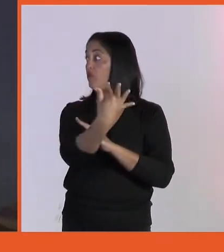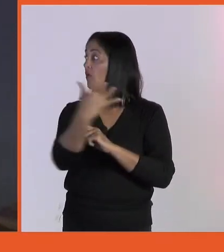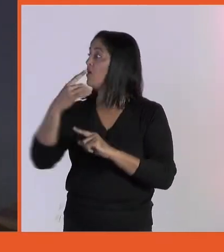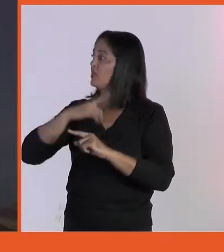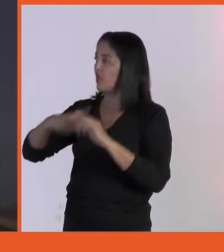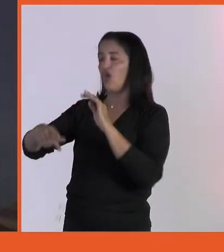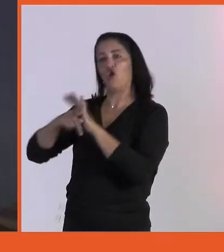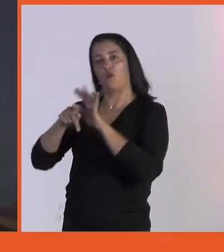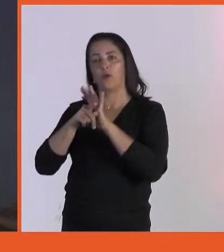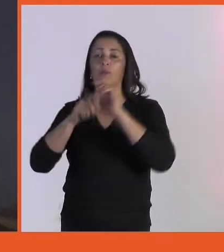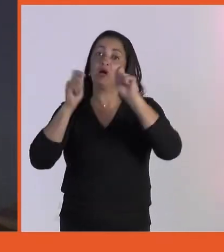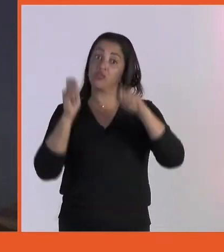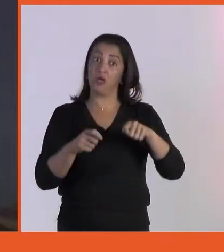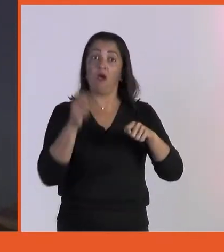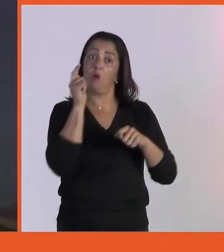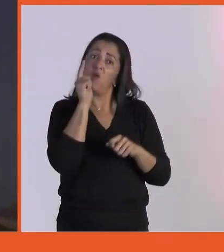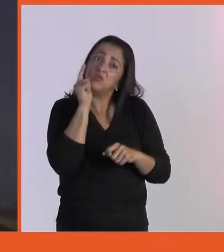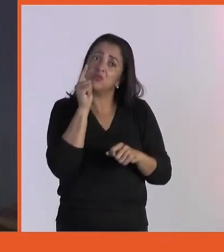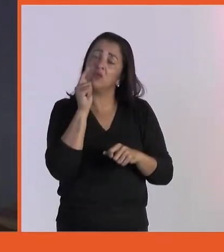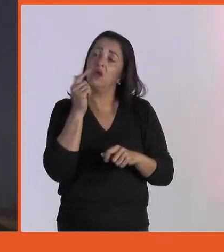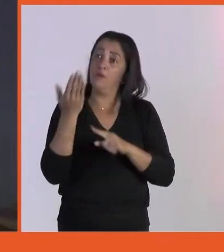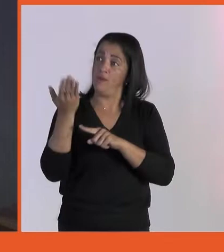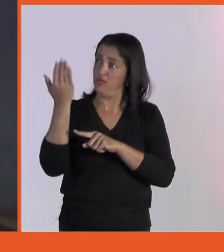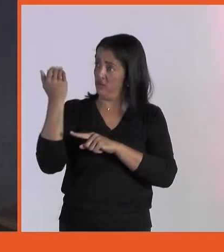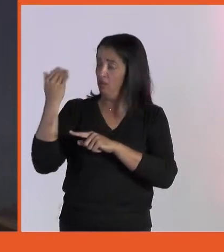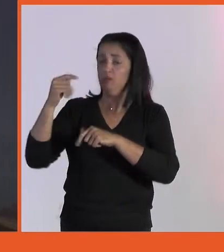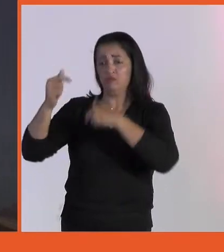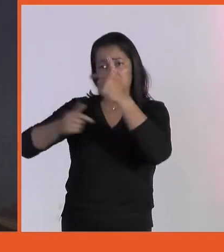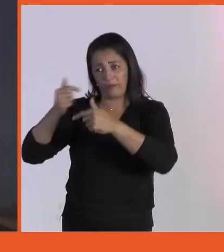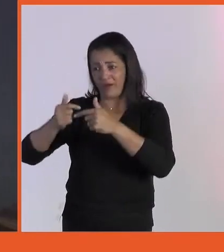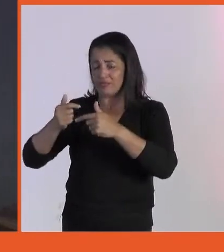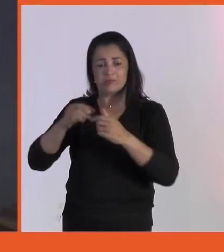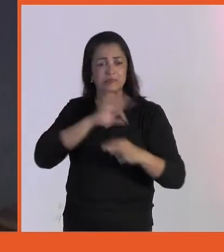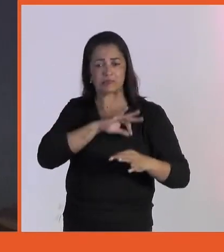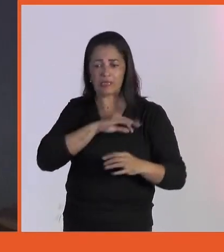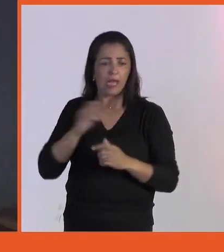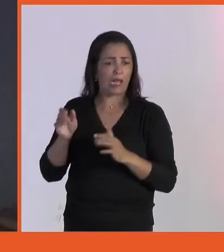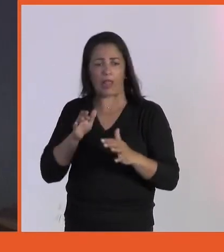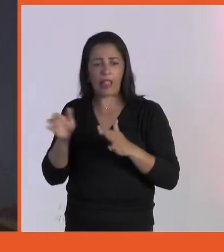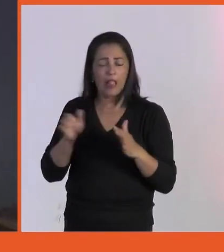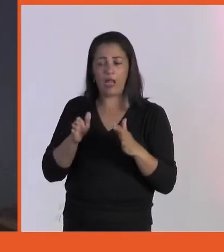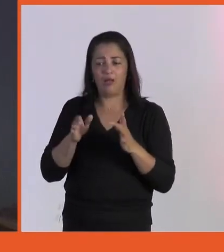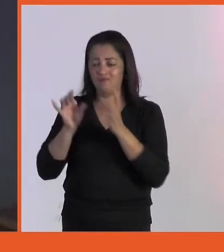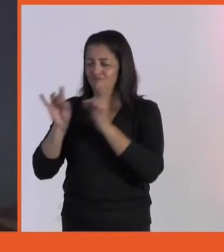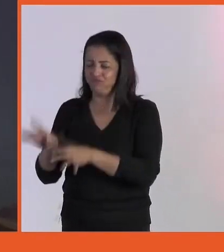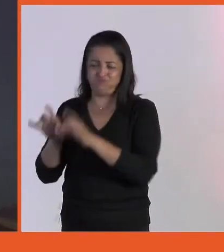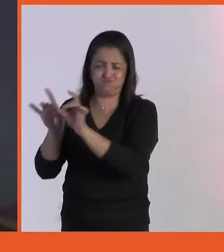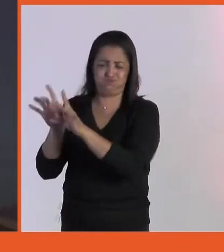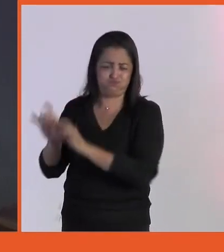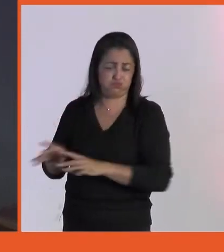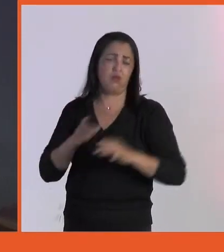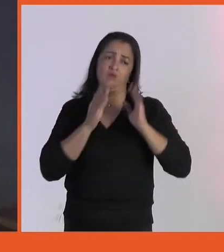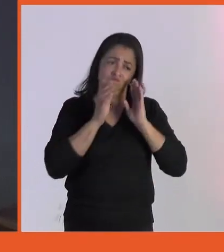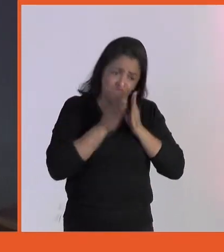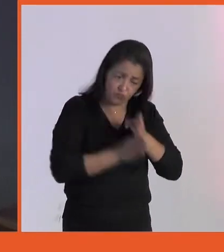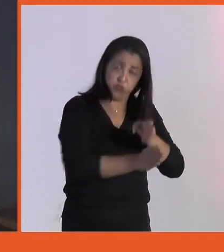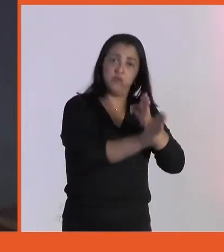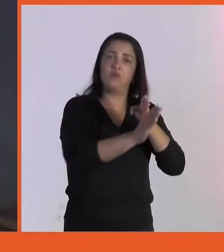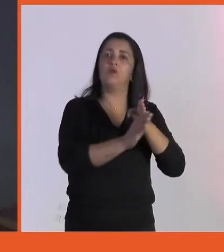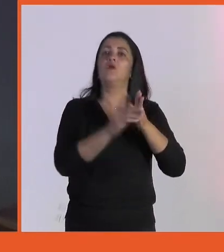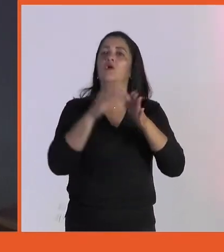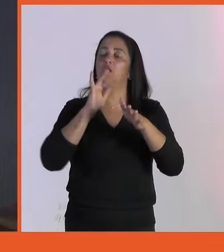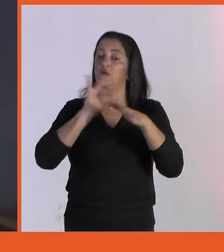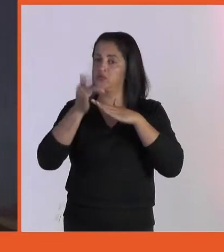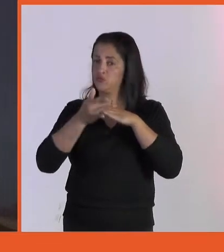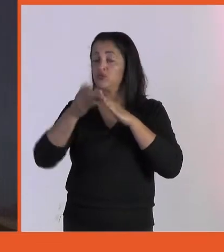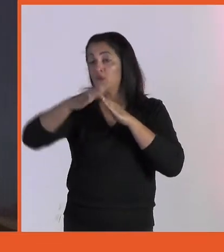tive esse privilégio de tomar algumas decisões editoriais de, por exemplo, não fazer qualquer tipo de publicidade, assim. Hoje, eu